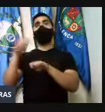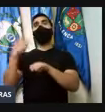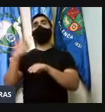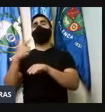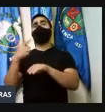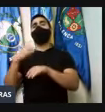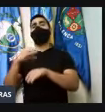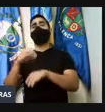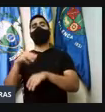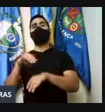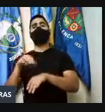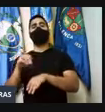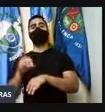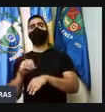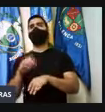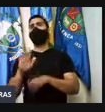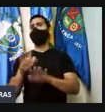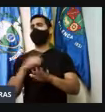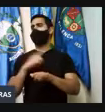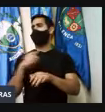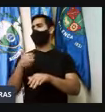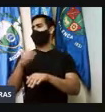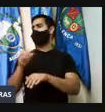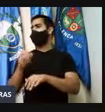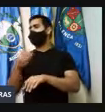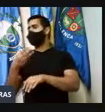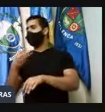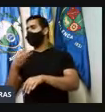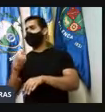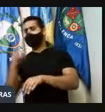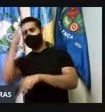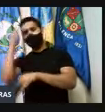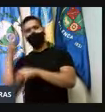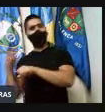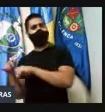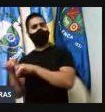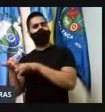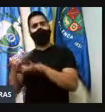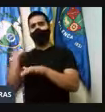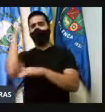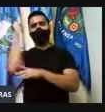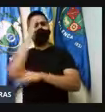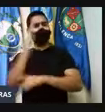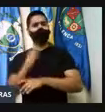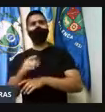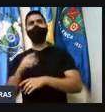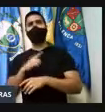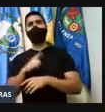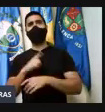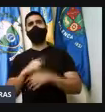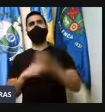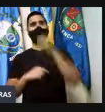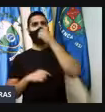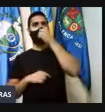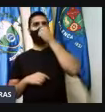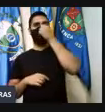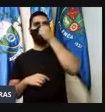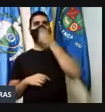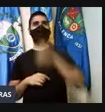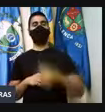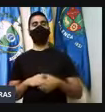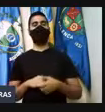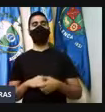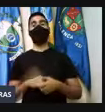teve andança aí de 10, 20, 30 pessoas, não só aqui, no Brasil inteiro. Então, eu acho que